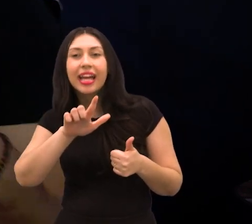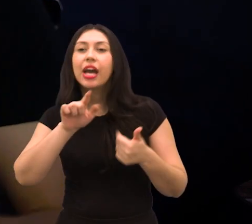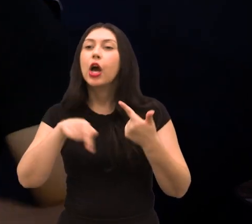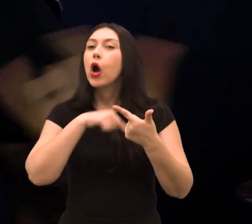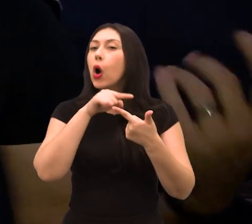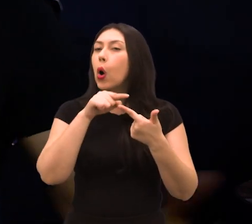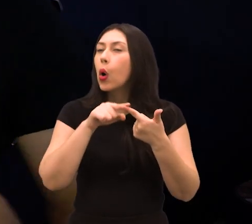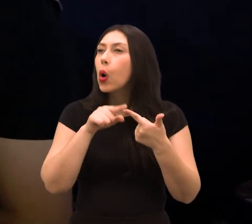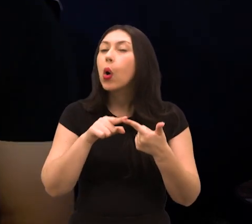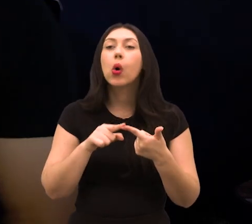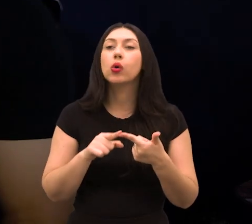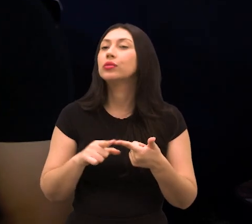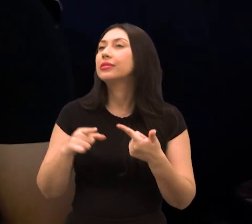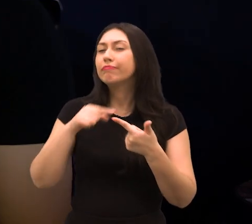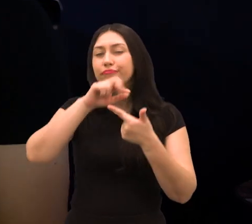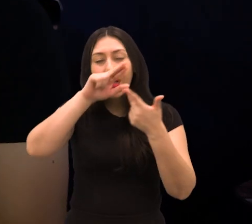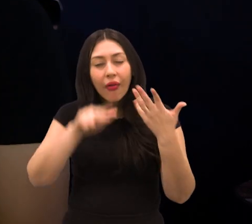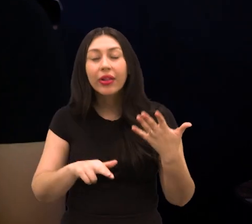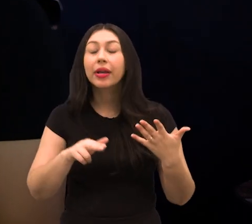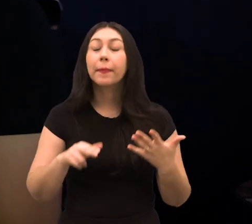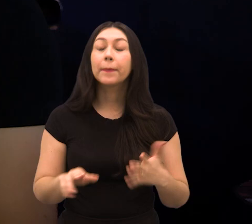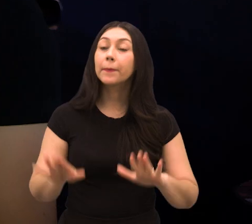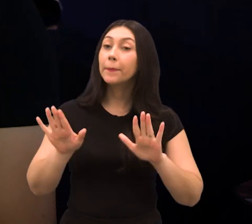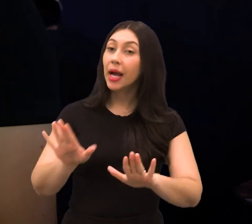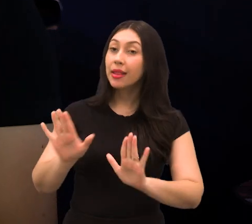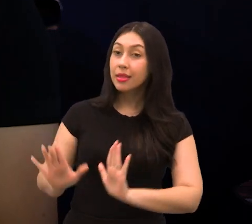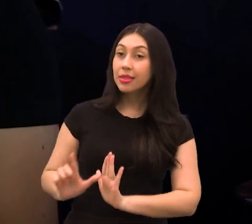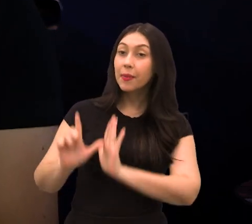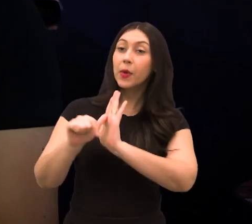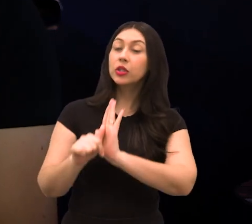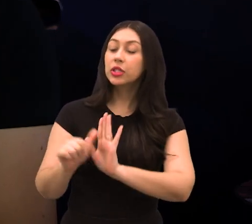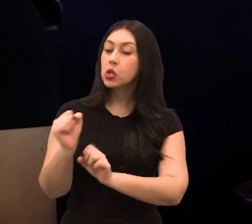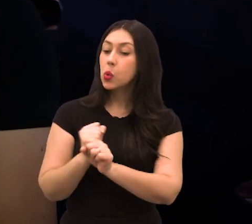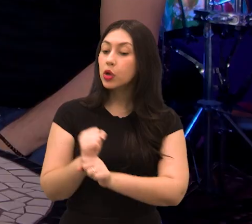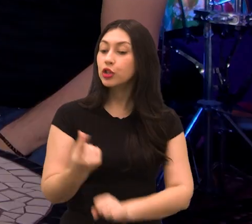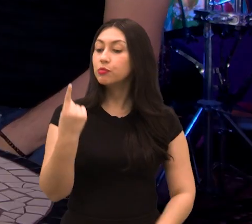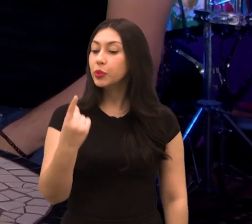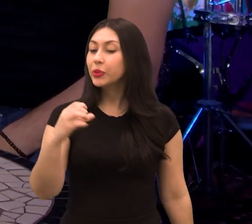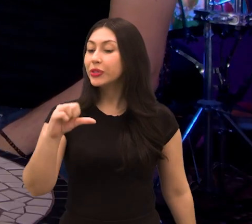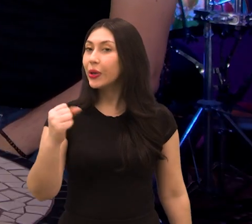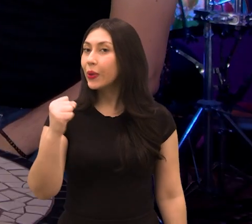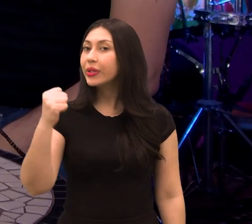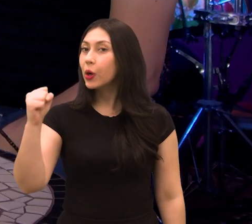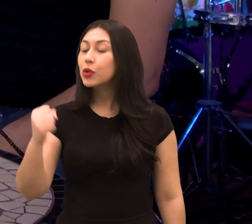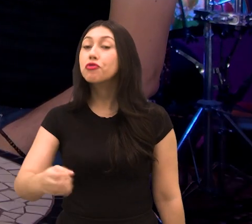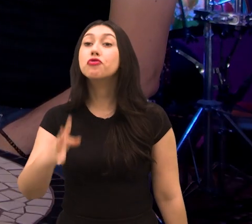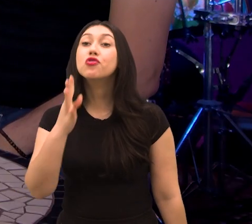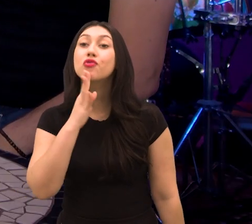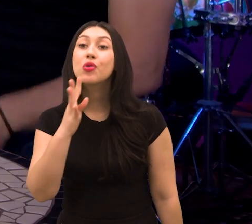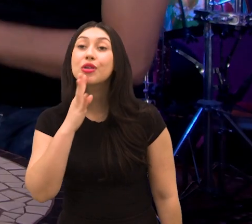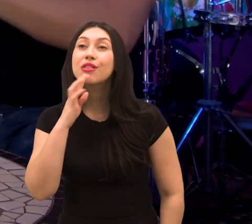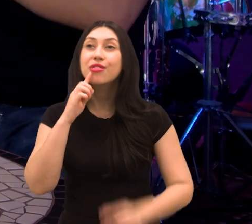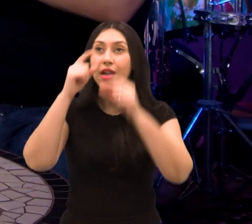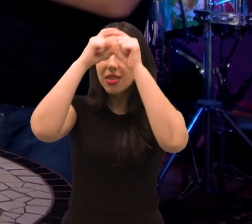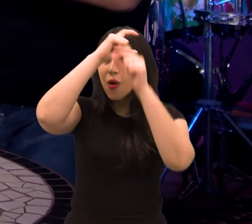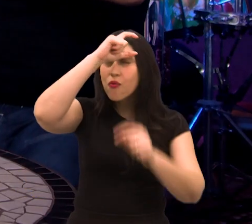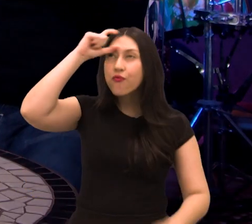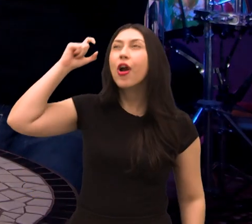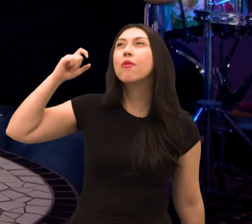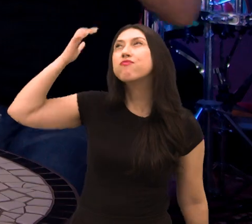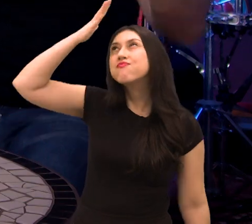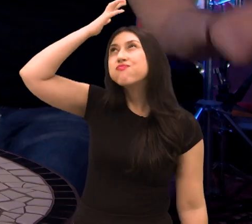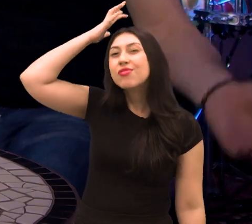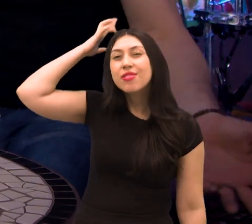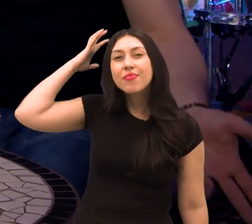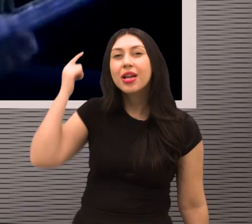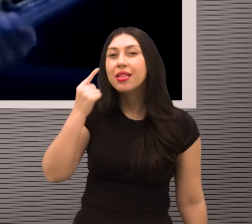rock mesmo, aquela coisa mais envenenada, foi ali. Uhum. E depois disso, em 88, que eu fui conhecer a música do Cazuza. Eu nem sonhava